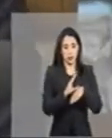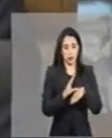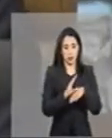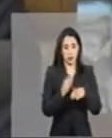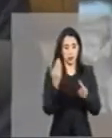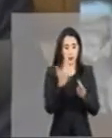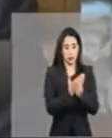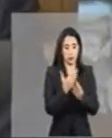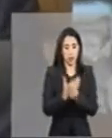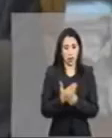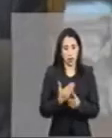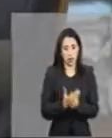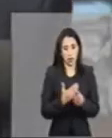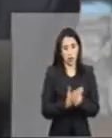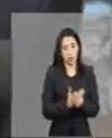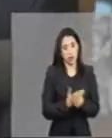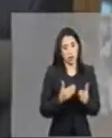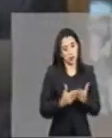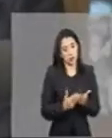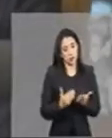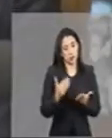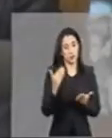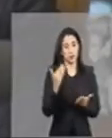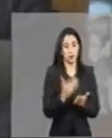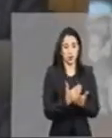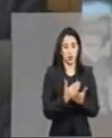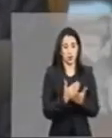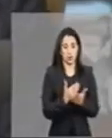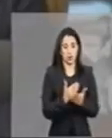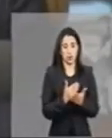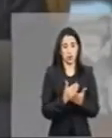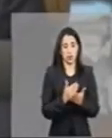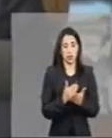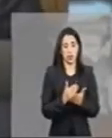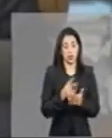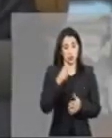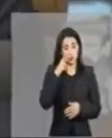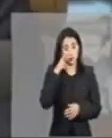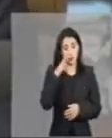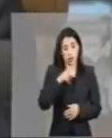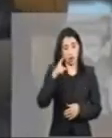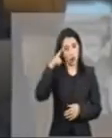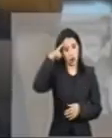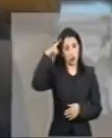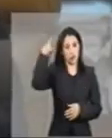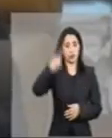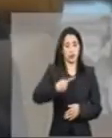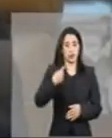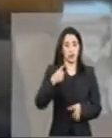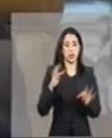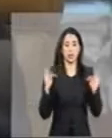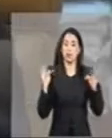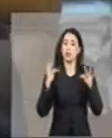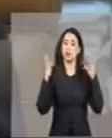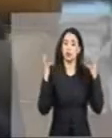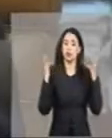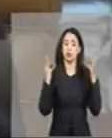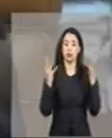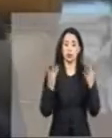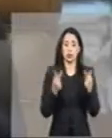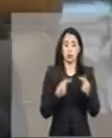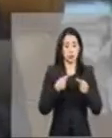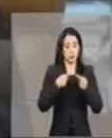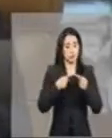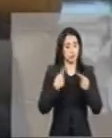probatórios obtidos a partir de determinação emanada de autoridade absolutamente